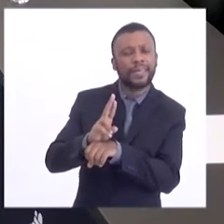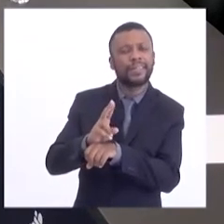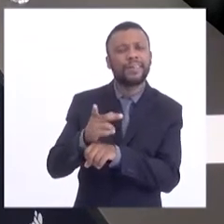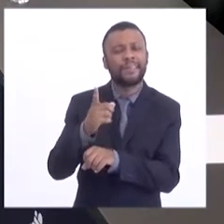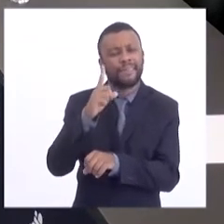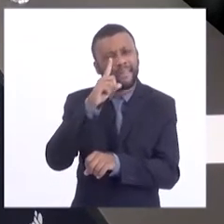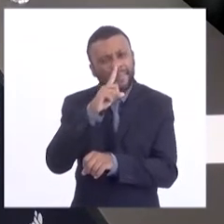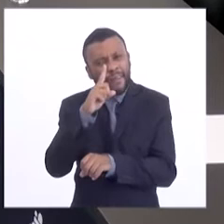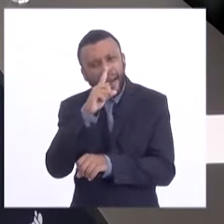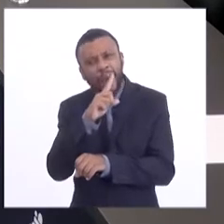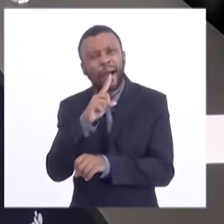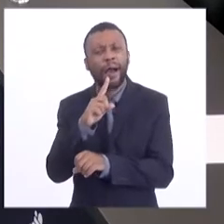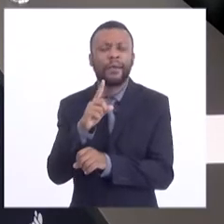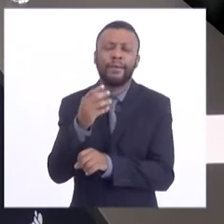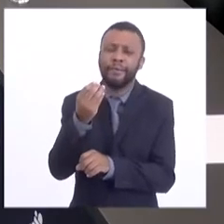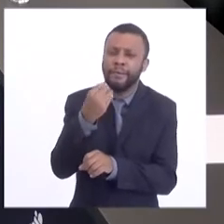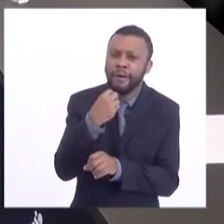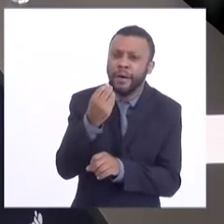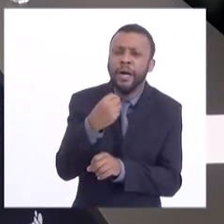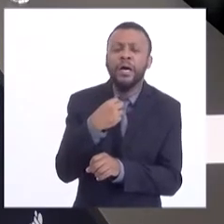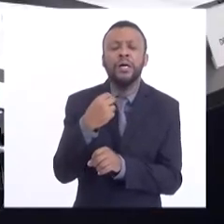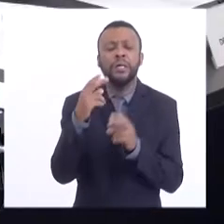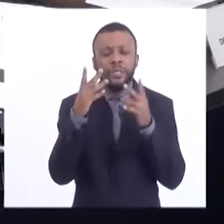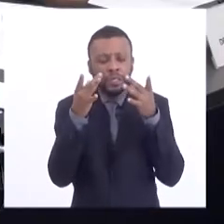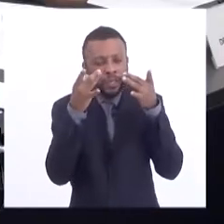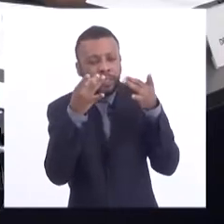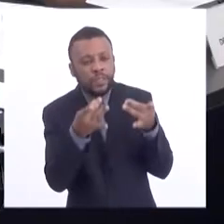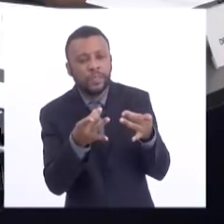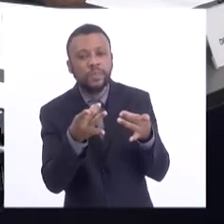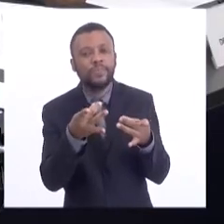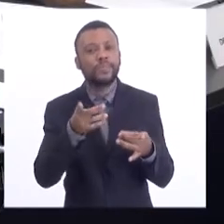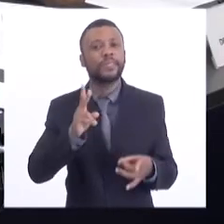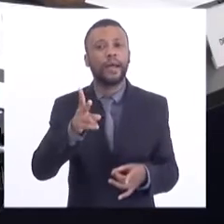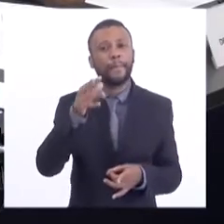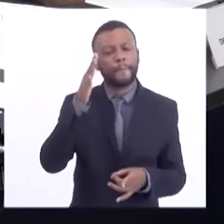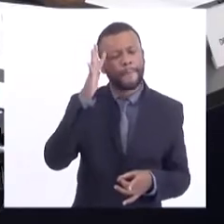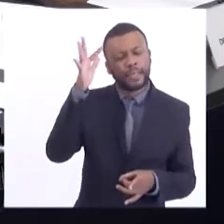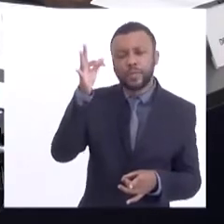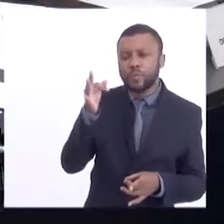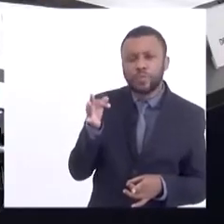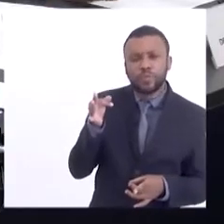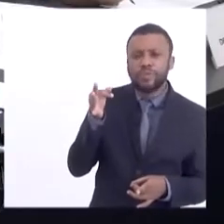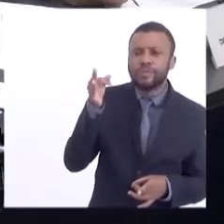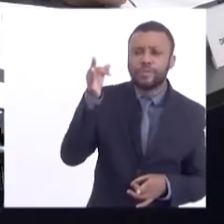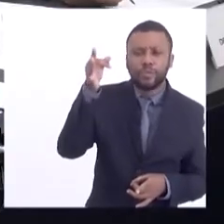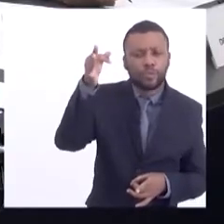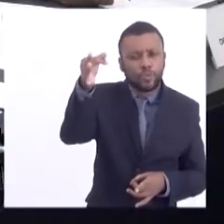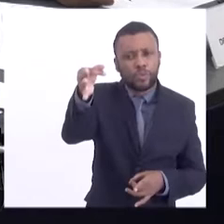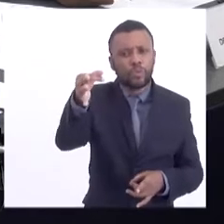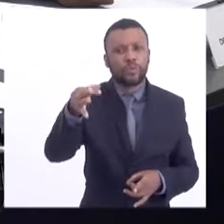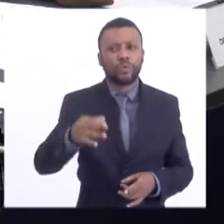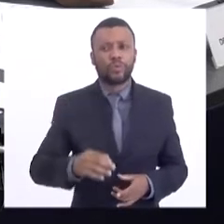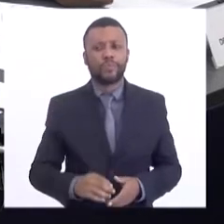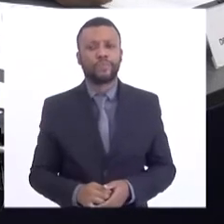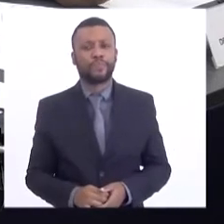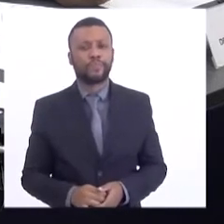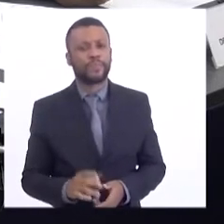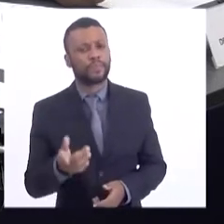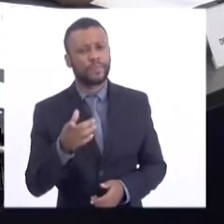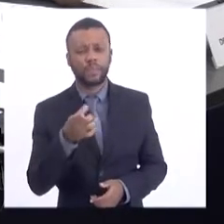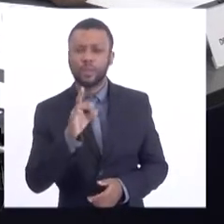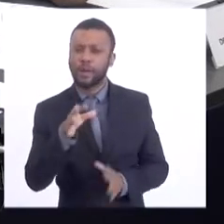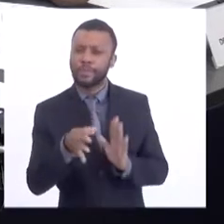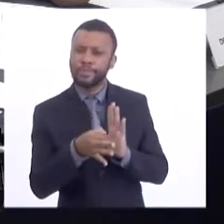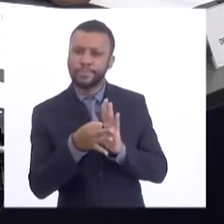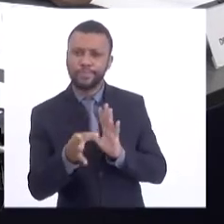frágil frágil muito frágil o olhando sempre muito mais para frente é só como também a título de sugestão